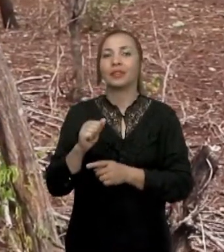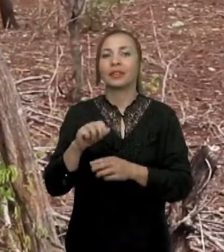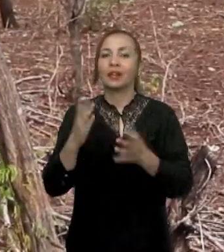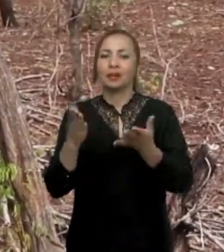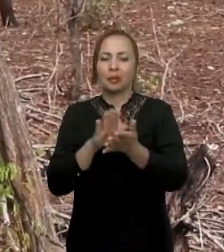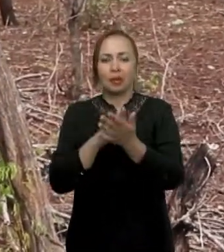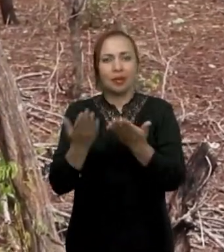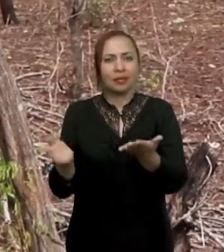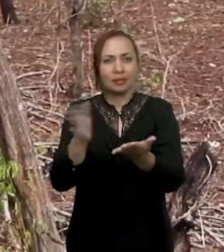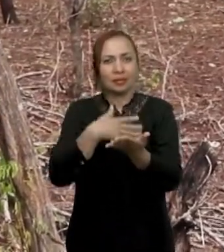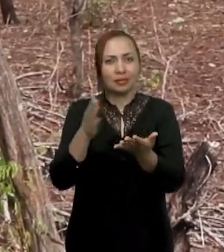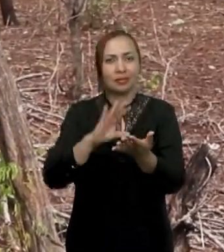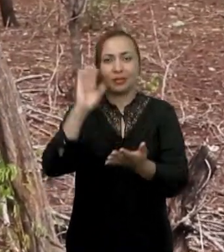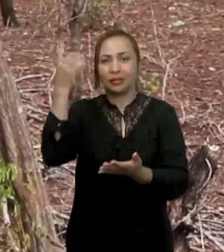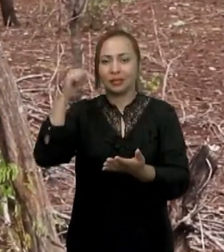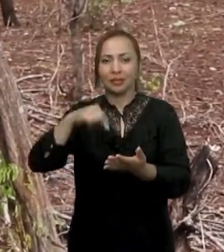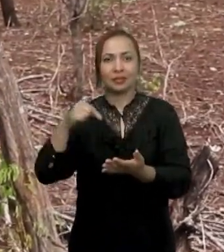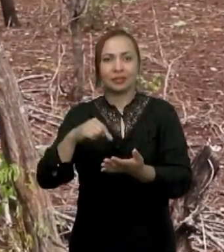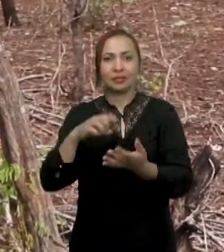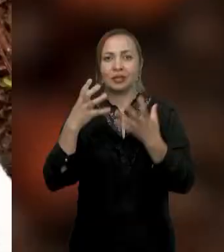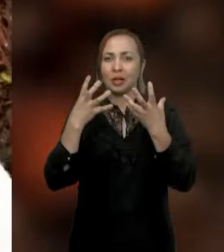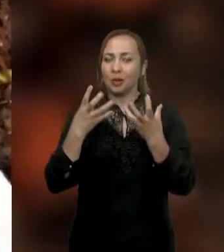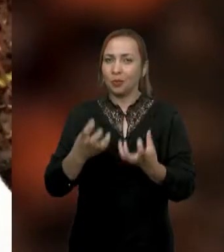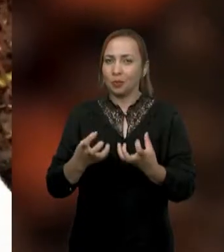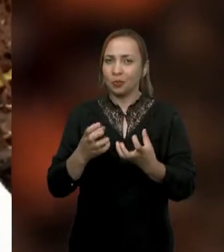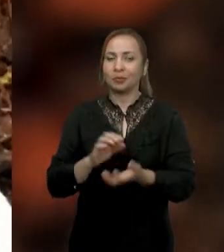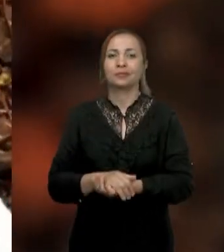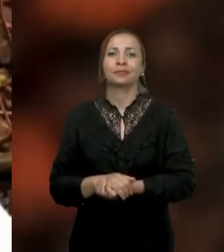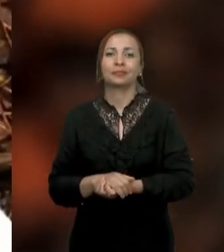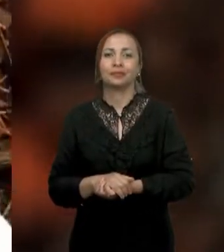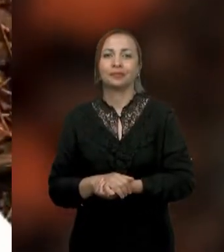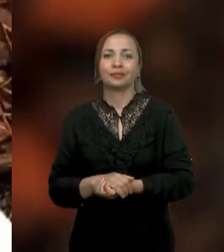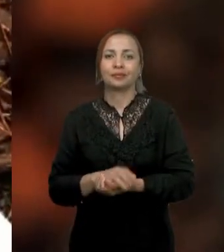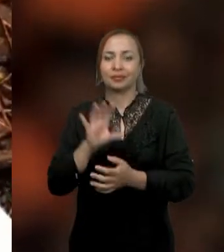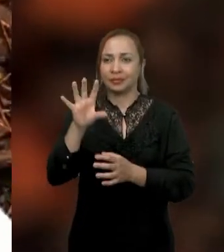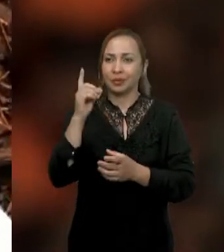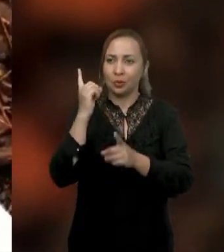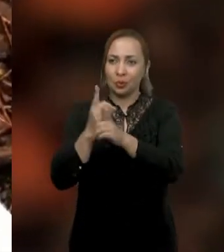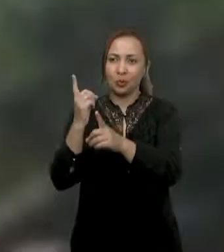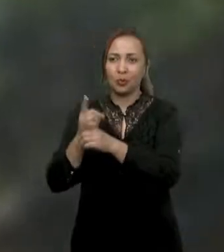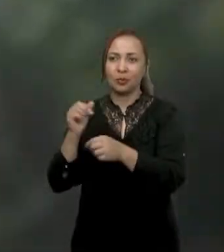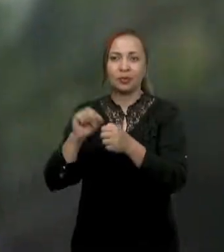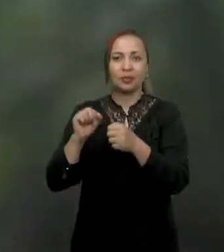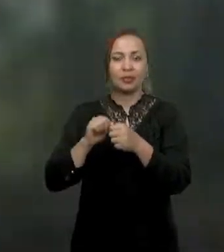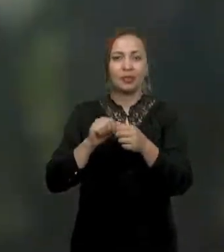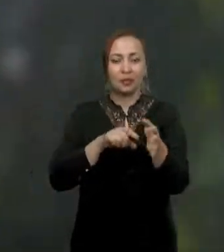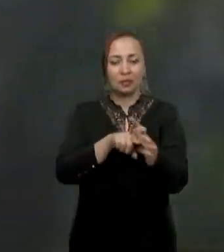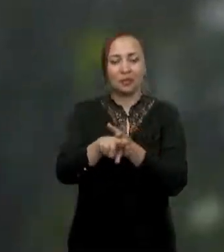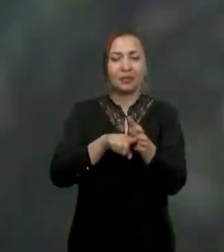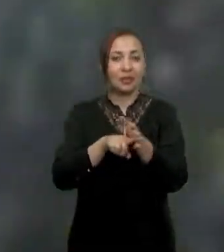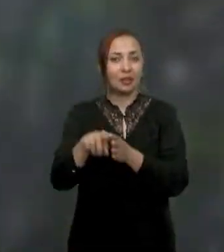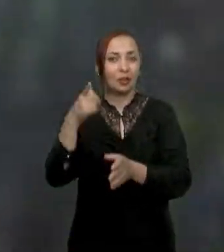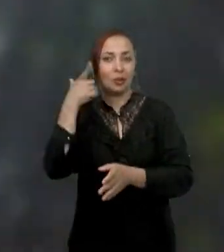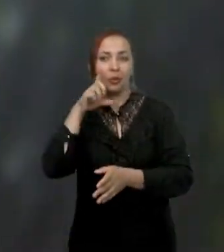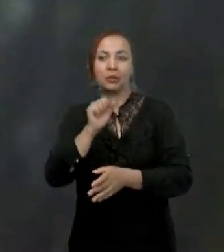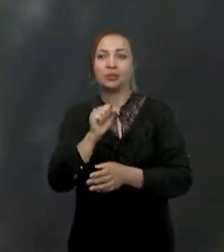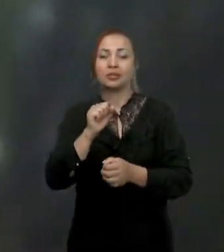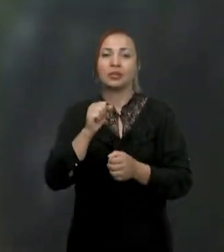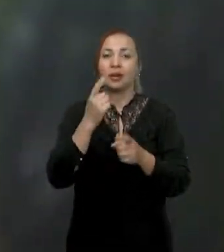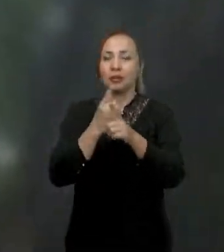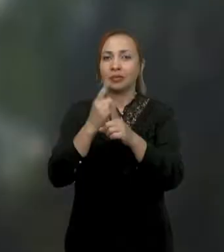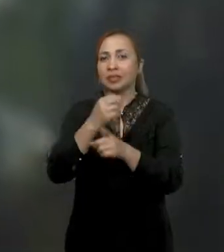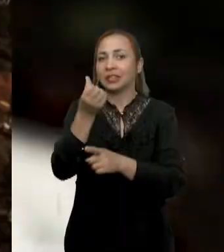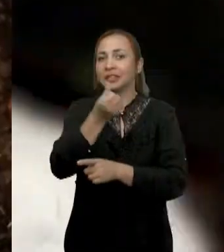literatura são espécies que ocorrem aqui na Caatinga. Pelas capturas feitas até o momento, os pesquisadores conseguiram encontrar